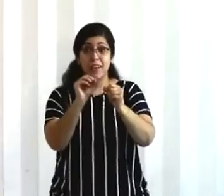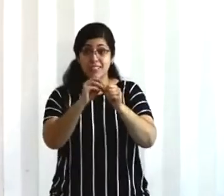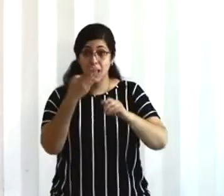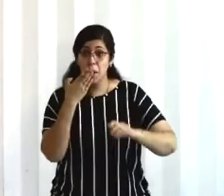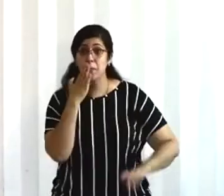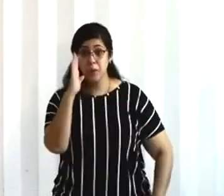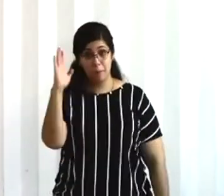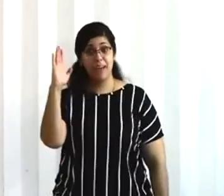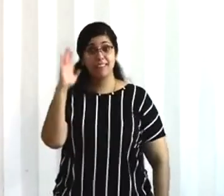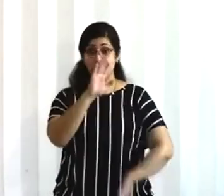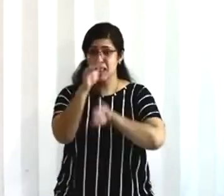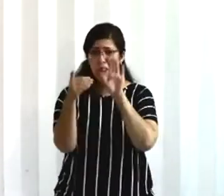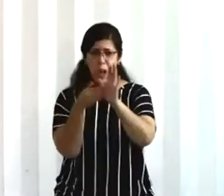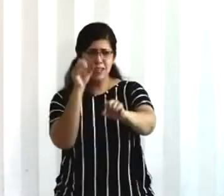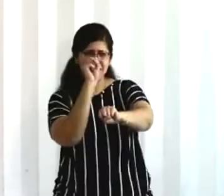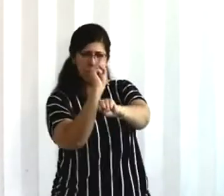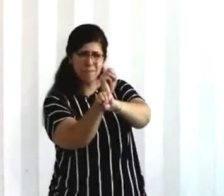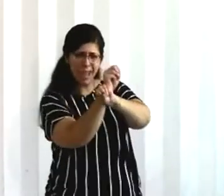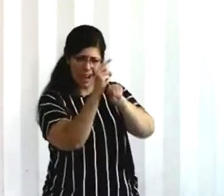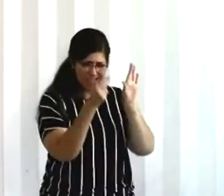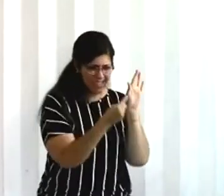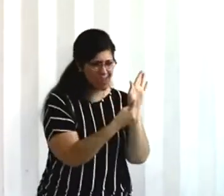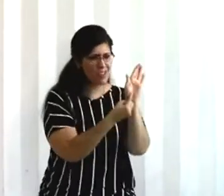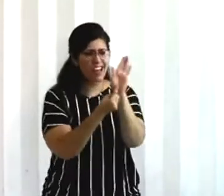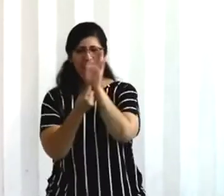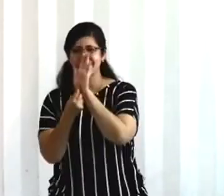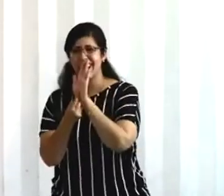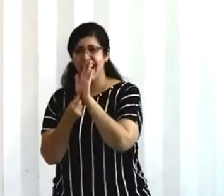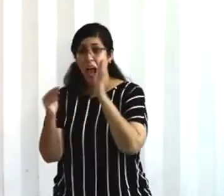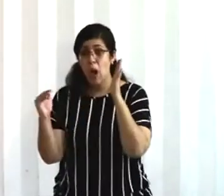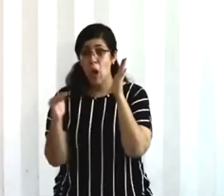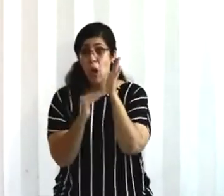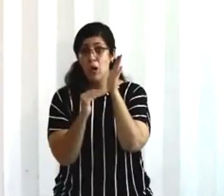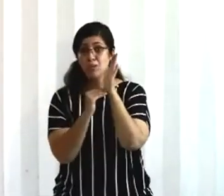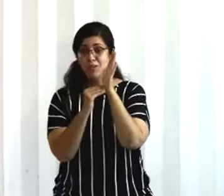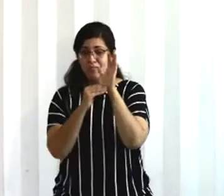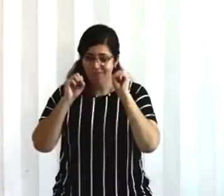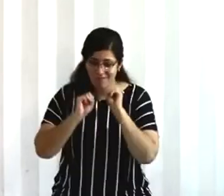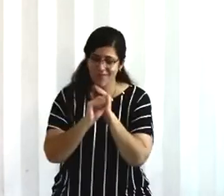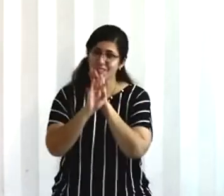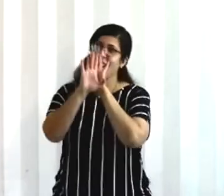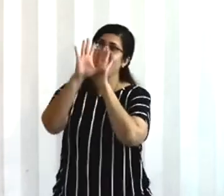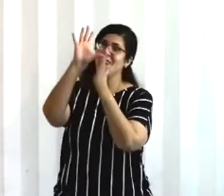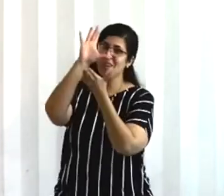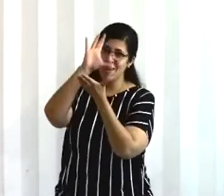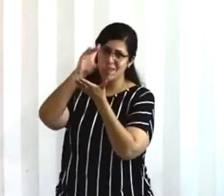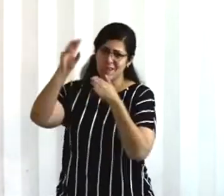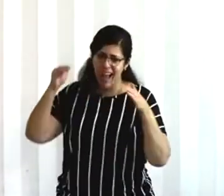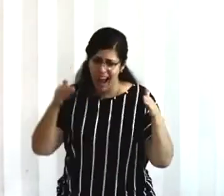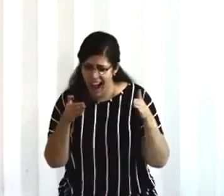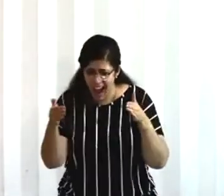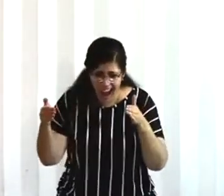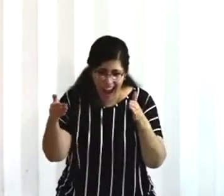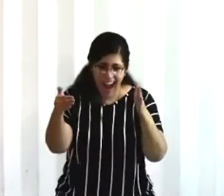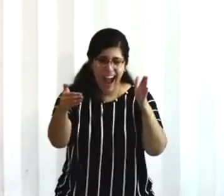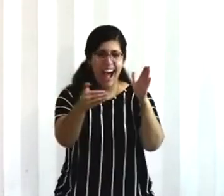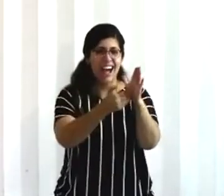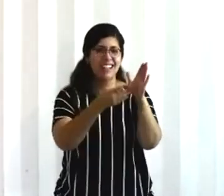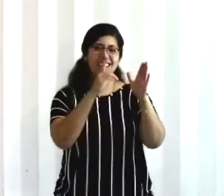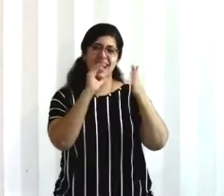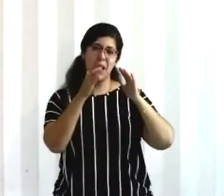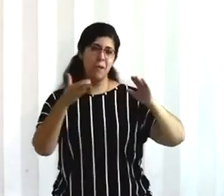de esperança, quando diz: mas nos últimos tornará glorioso o caminho do mar, além do Jordão, Galiléia